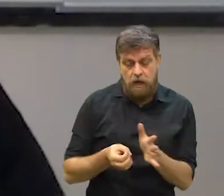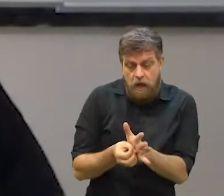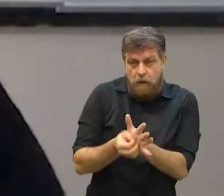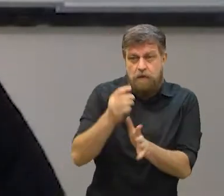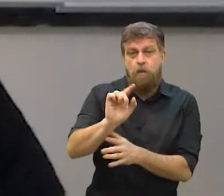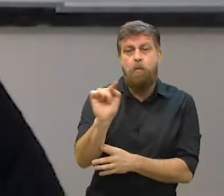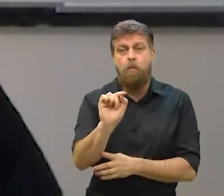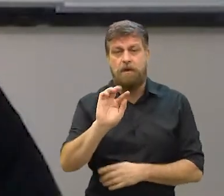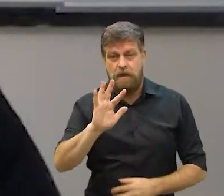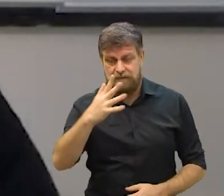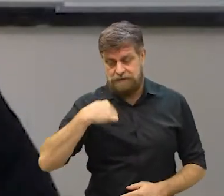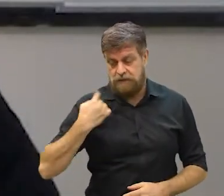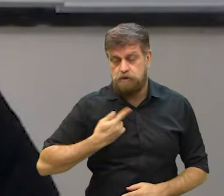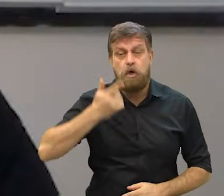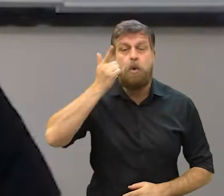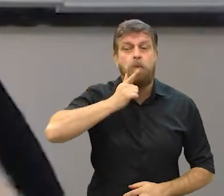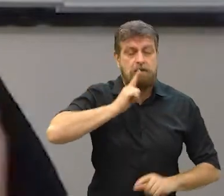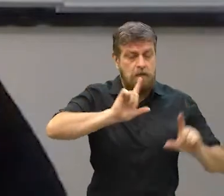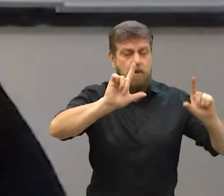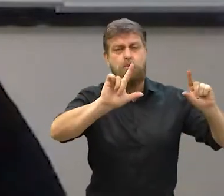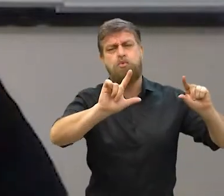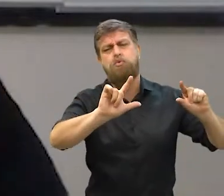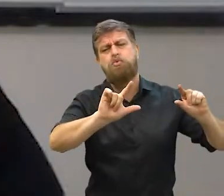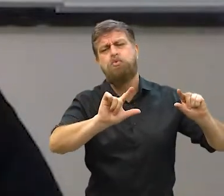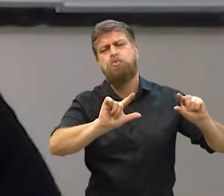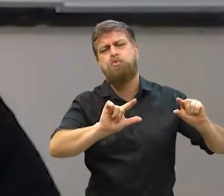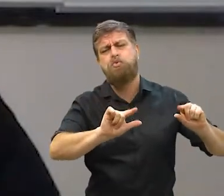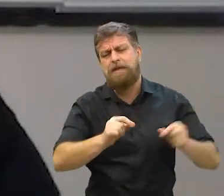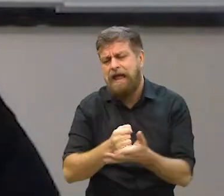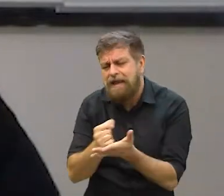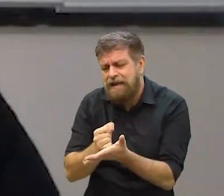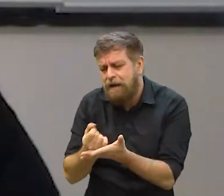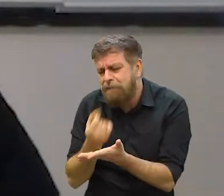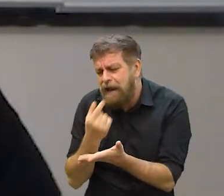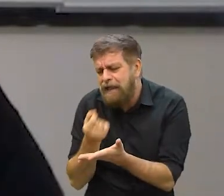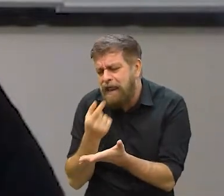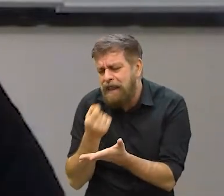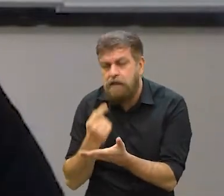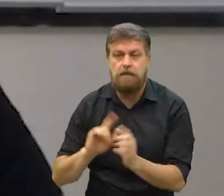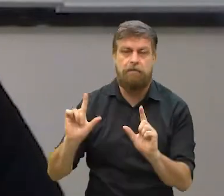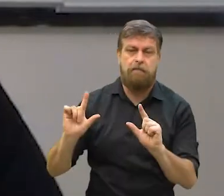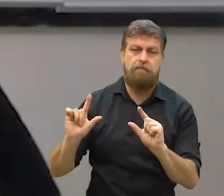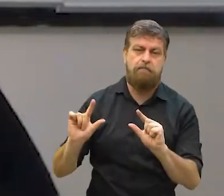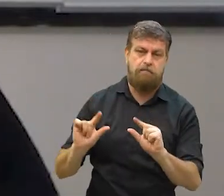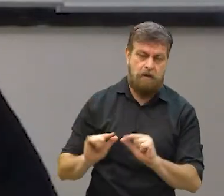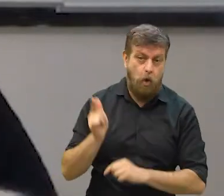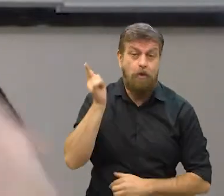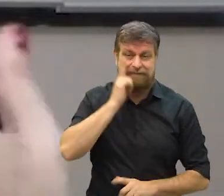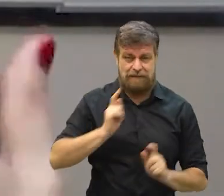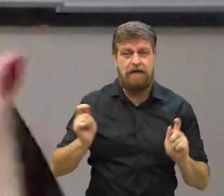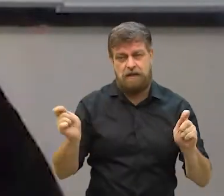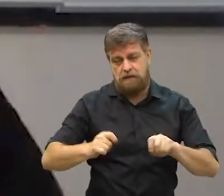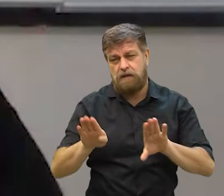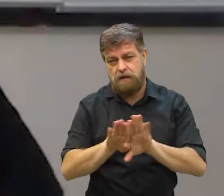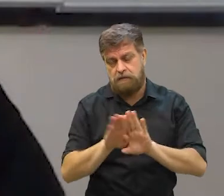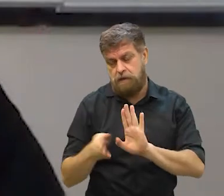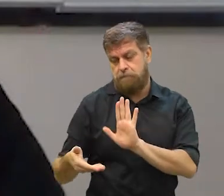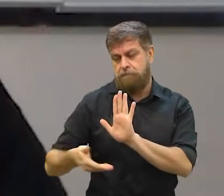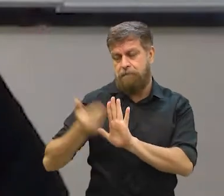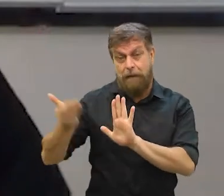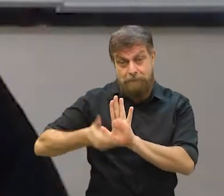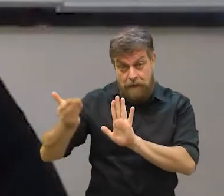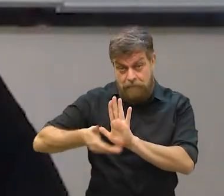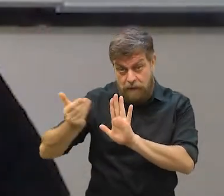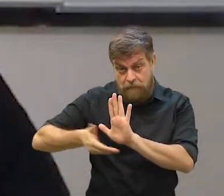Muitas vezes, a gente consegue reduzir muito o número de medicamentos que o paciente está tomando, consegue até retirar